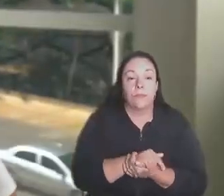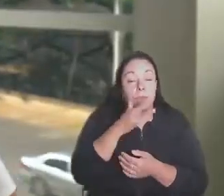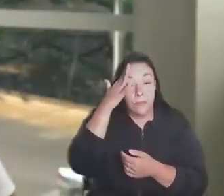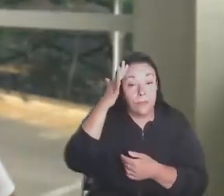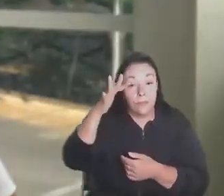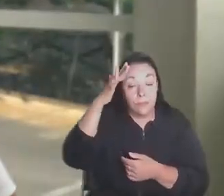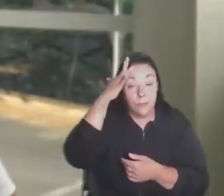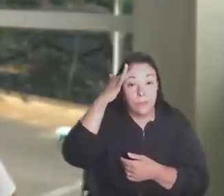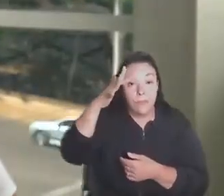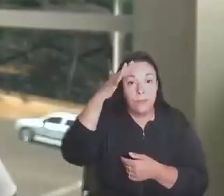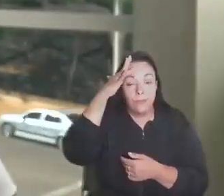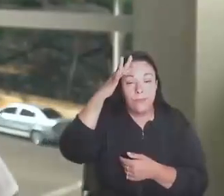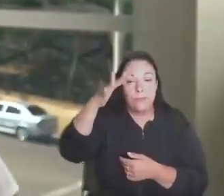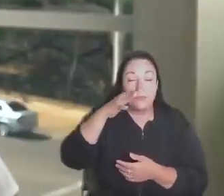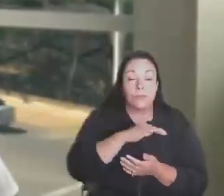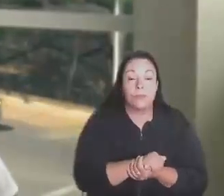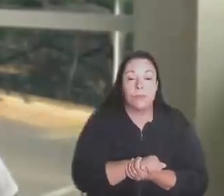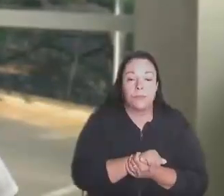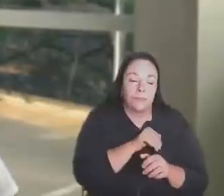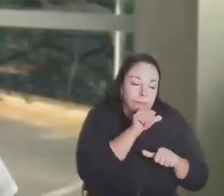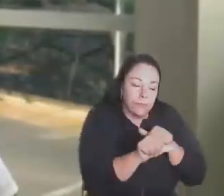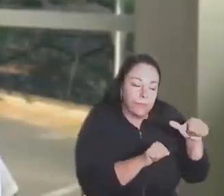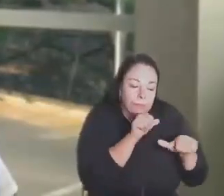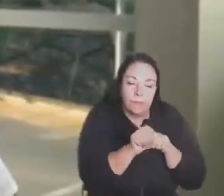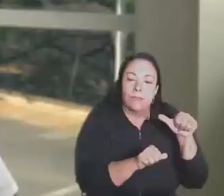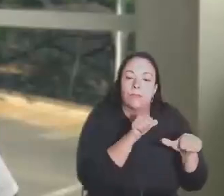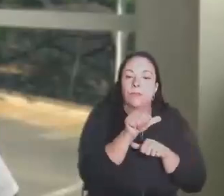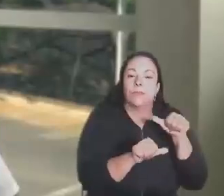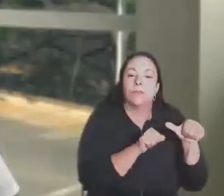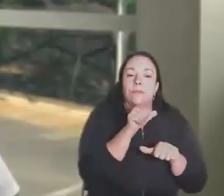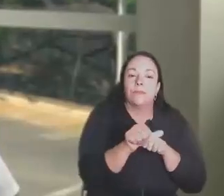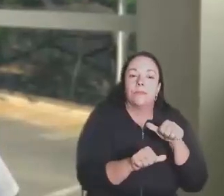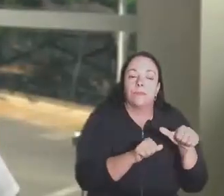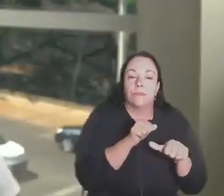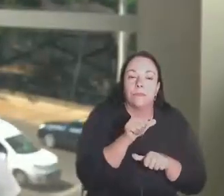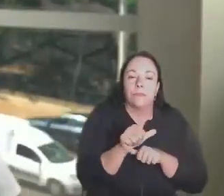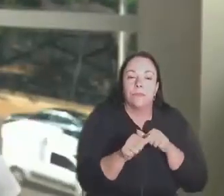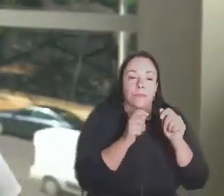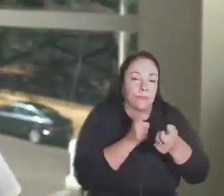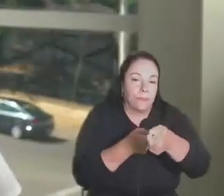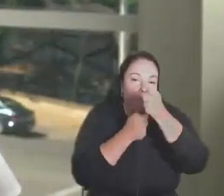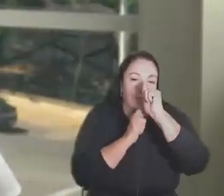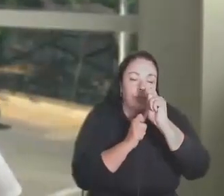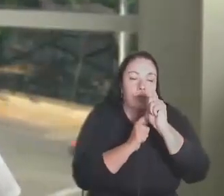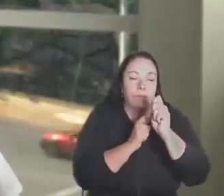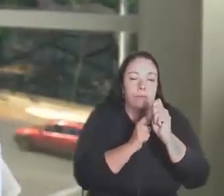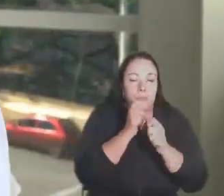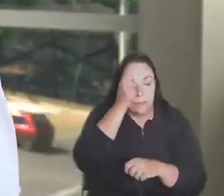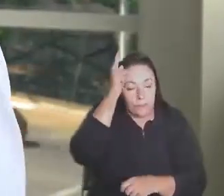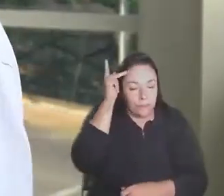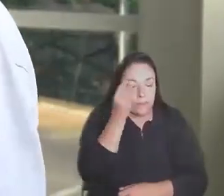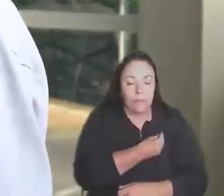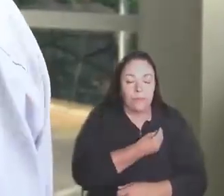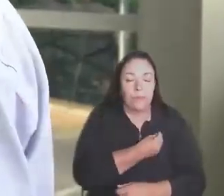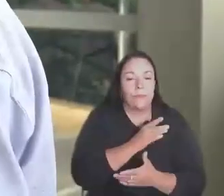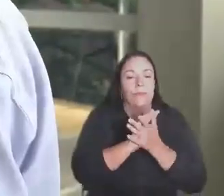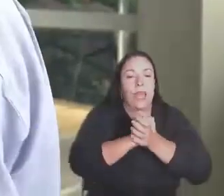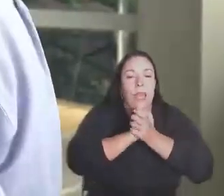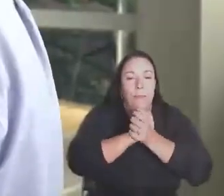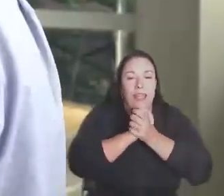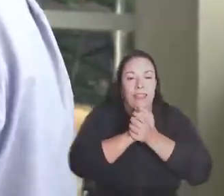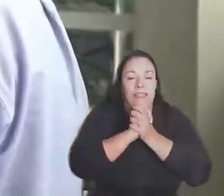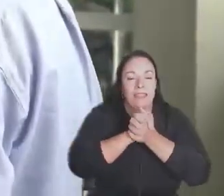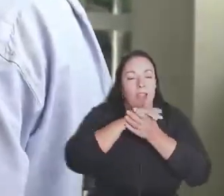continuem a ser realizados, concretizados, não só na vida da pescaria, mas também na vida pessoal. Parabéns.